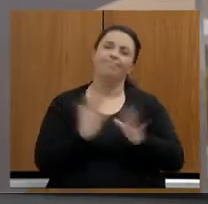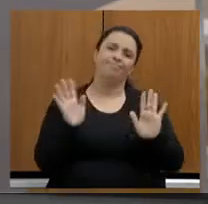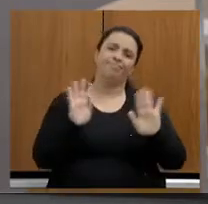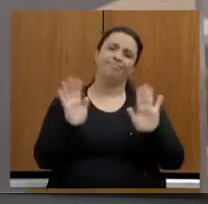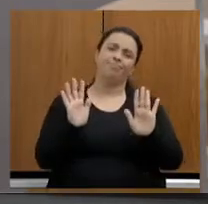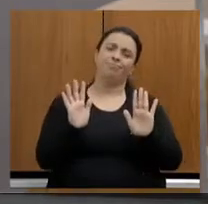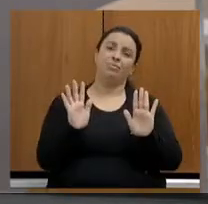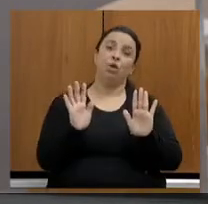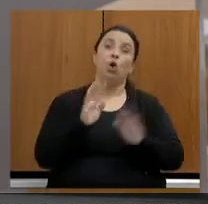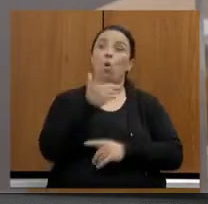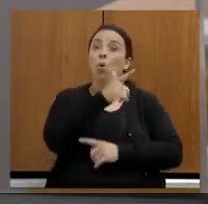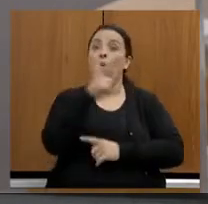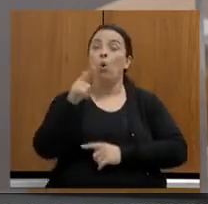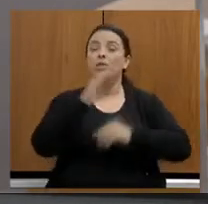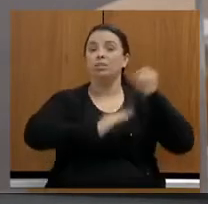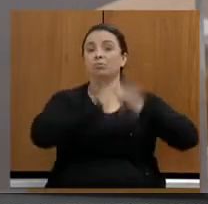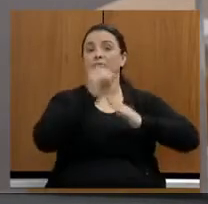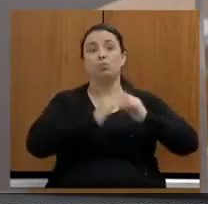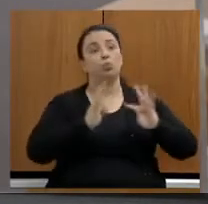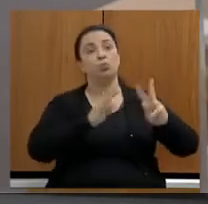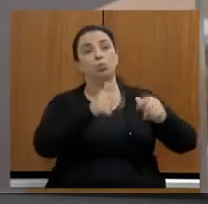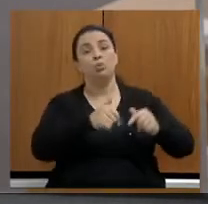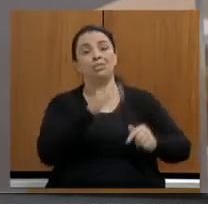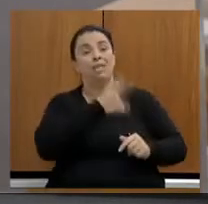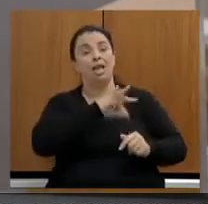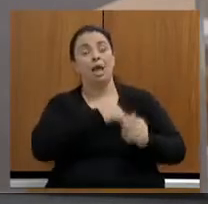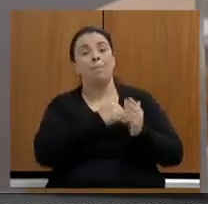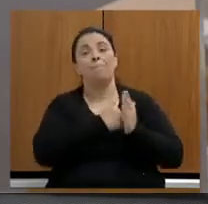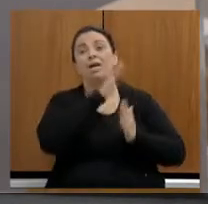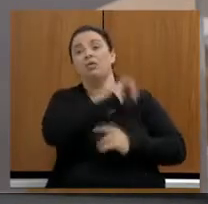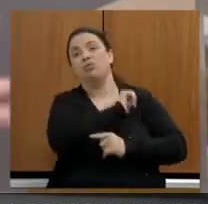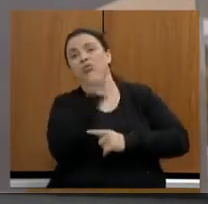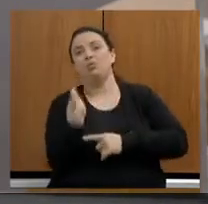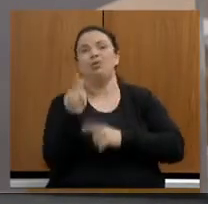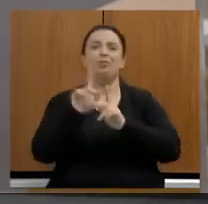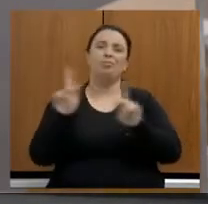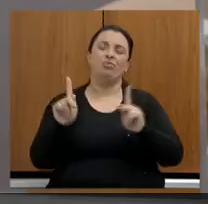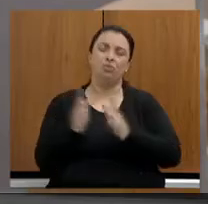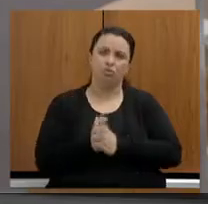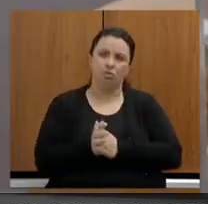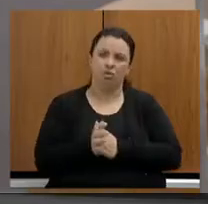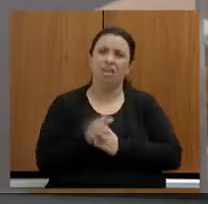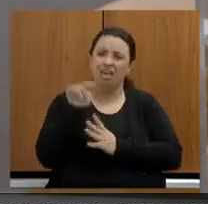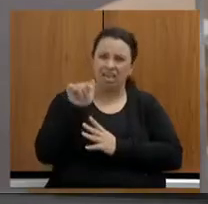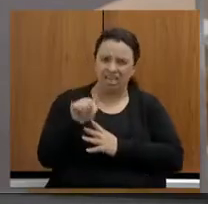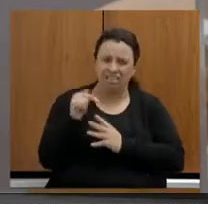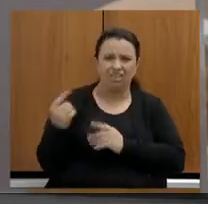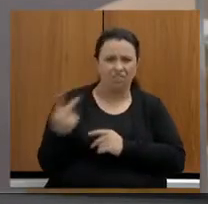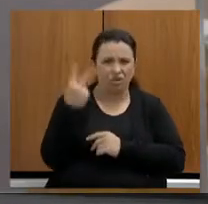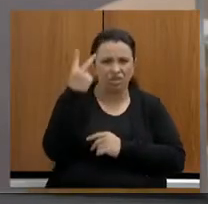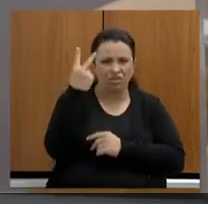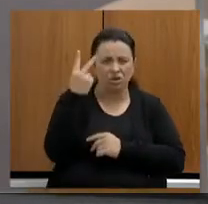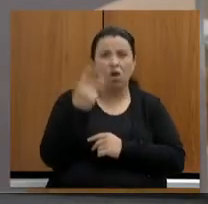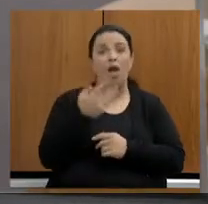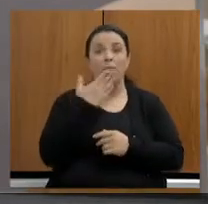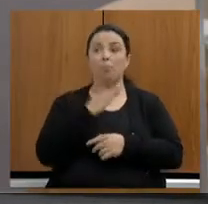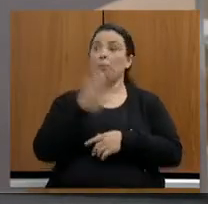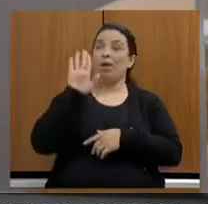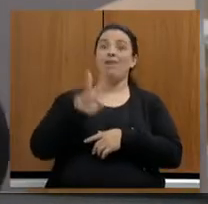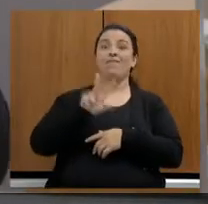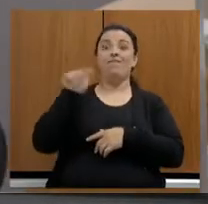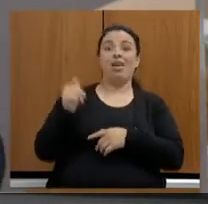média que todas as profissões ganham mais com professor e colonização que é essa que tem dentro do está dentro do país falar que vai valorizar a educação